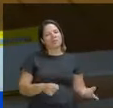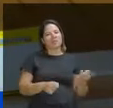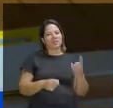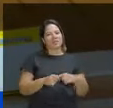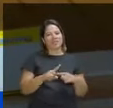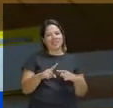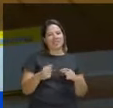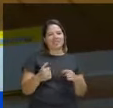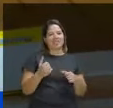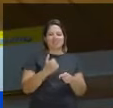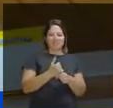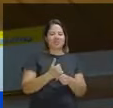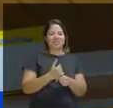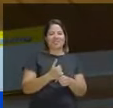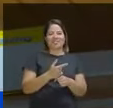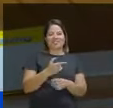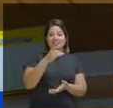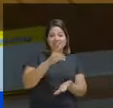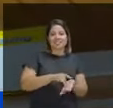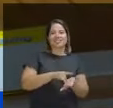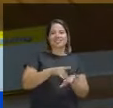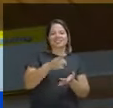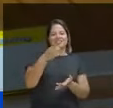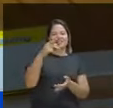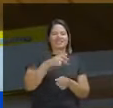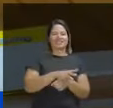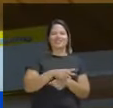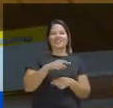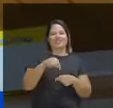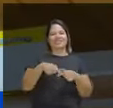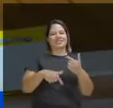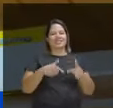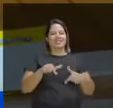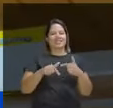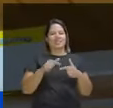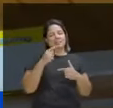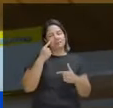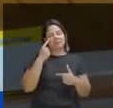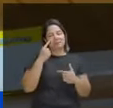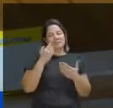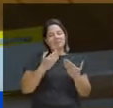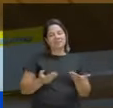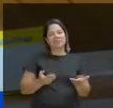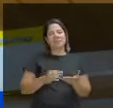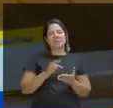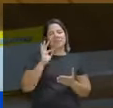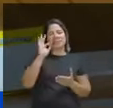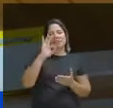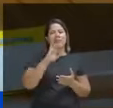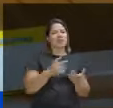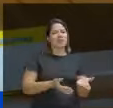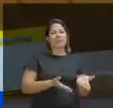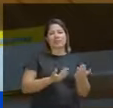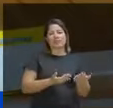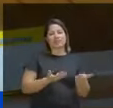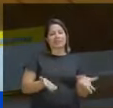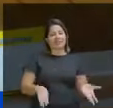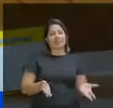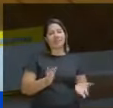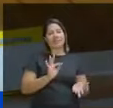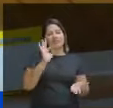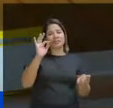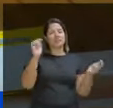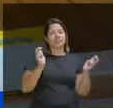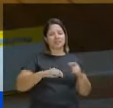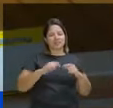titular, né? Como advogada titular, representante da classe dos juristas, né? Você é muito jovem ainda, é